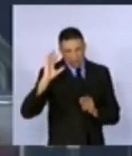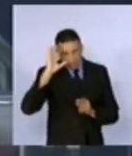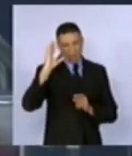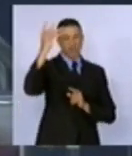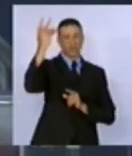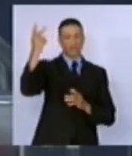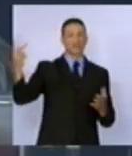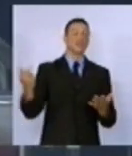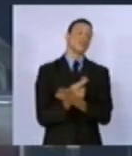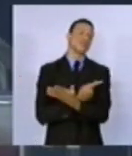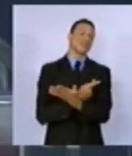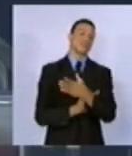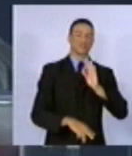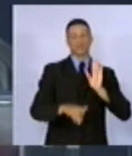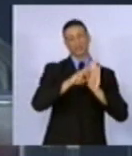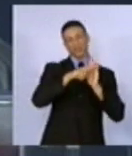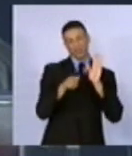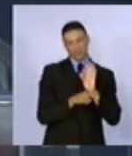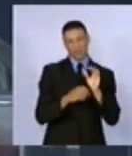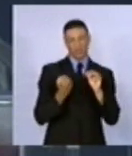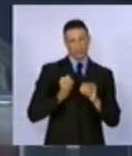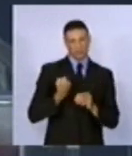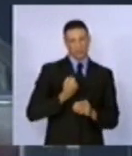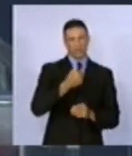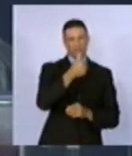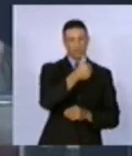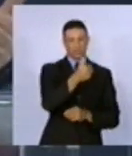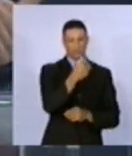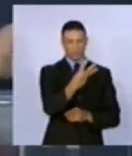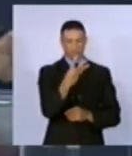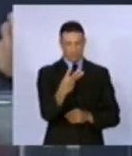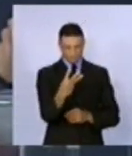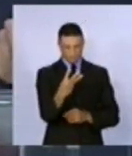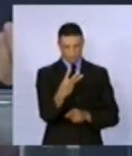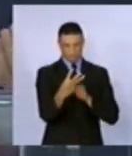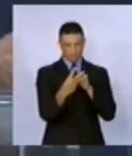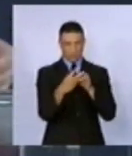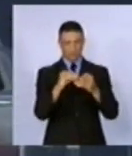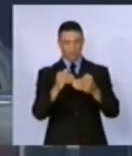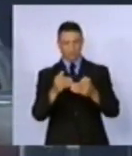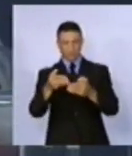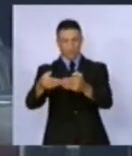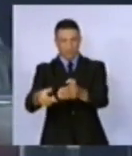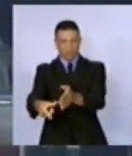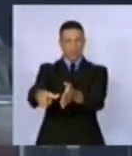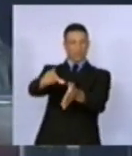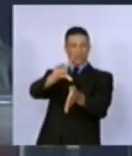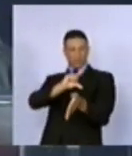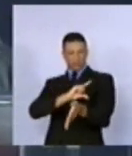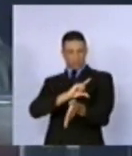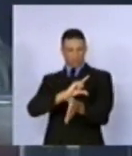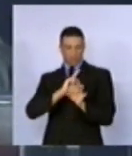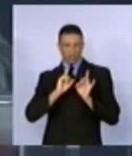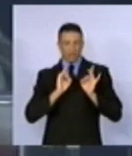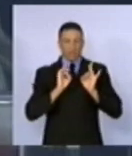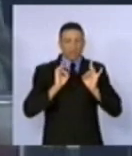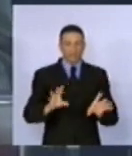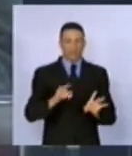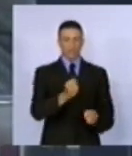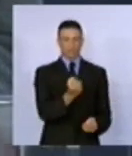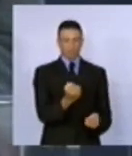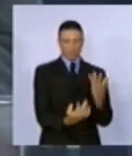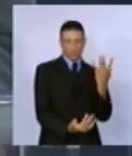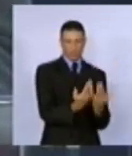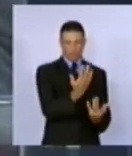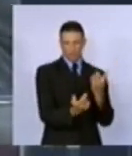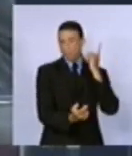deliberação normativa número 133 que antecipou também a queima da cana no estado